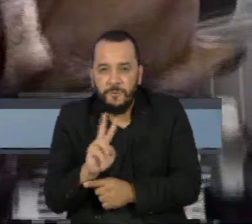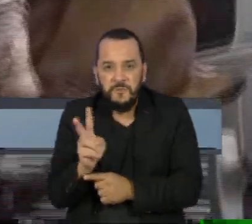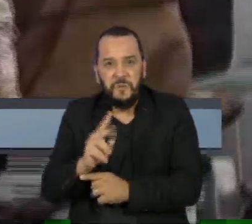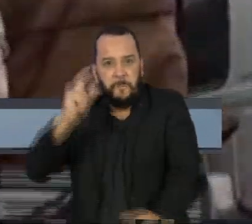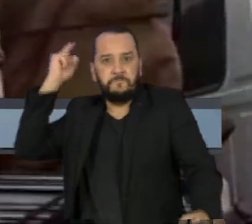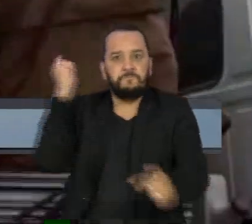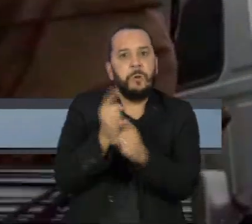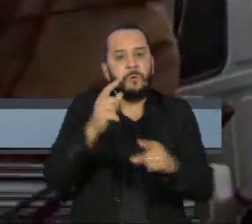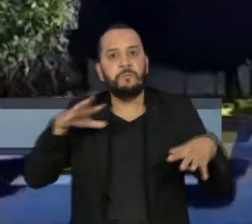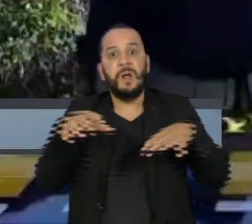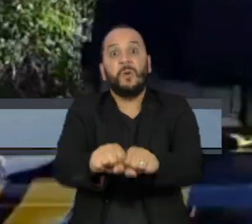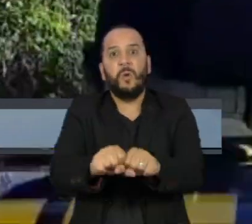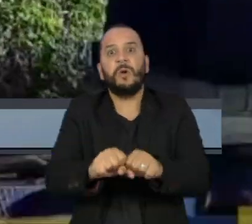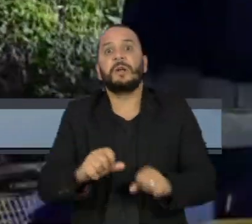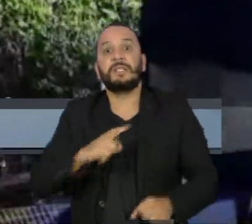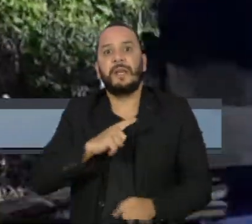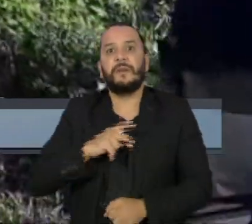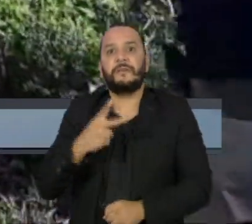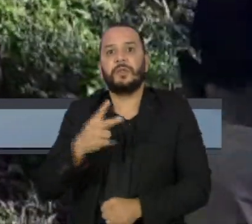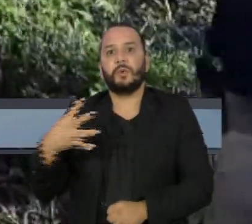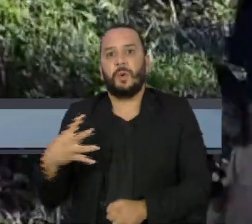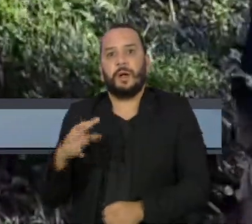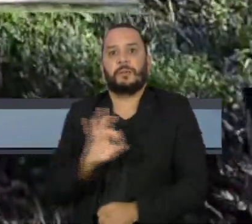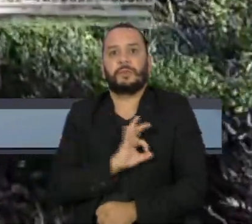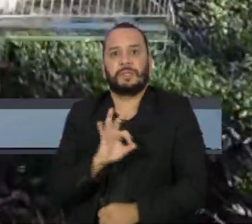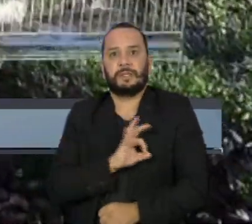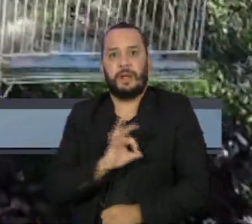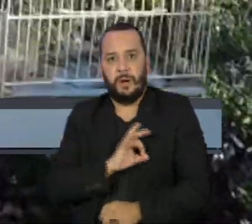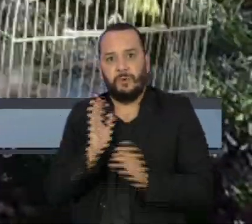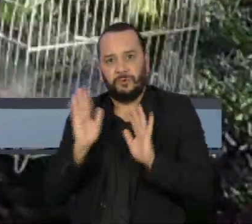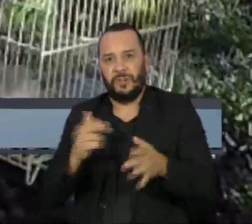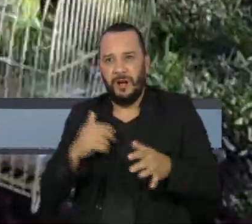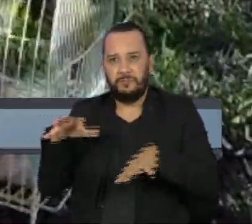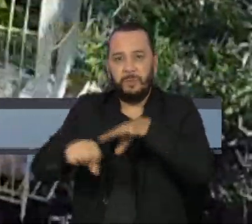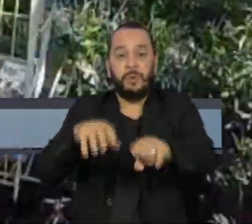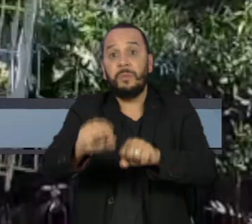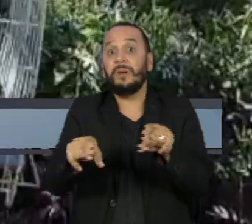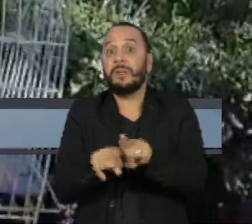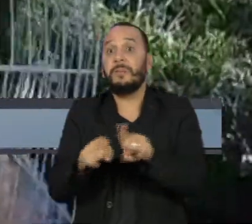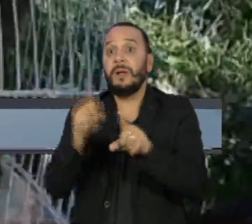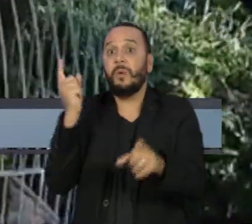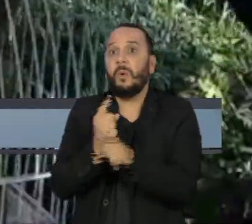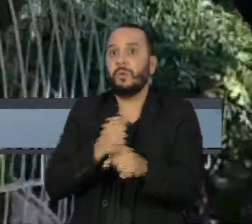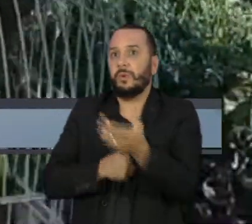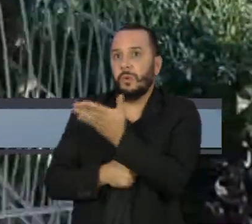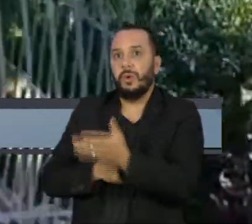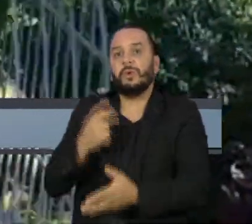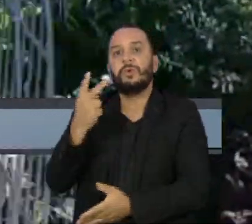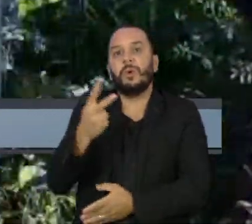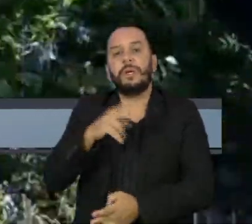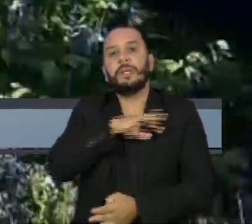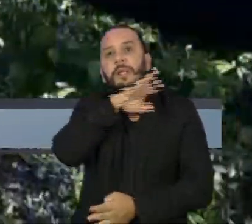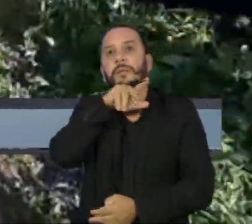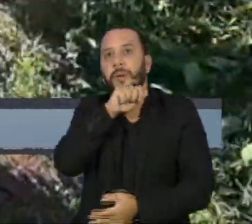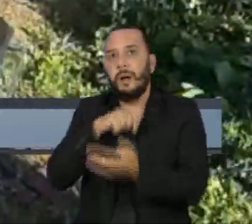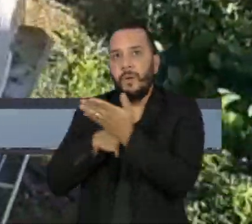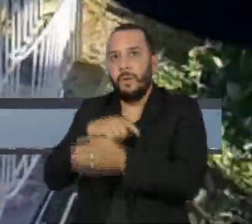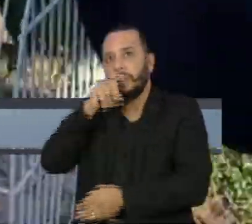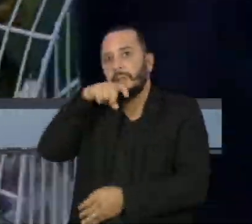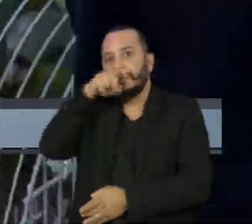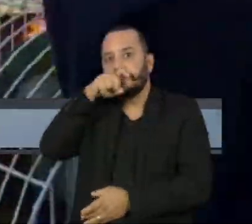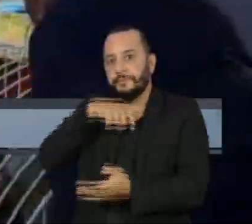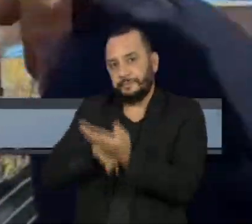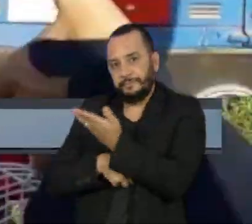24 a gente e além da Madeira os policiais ainda encontraram dois animais silvestres